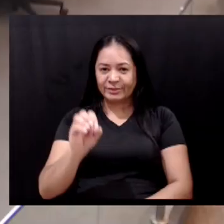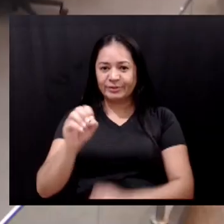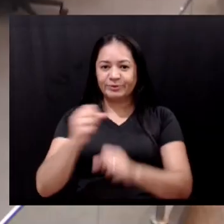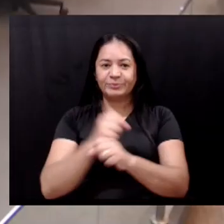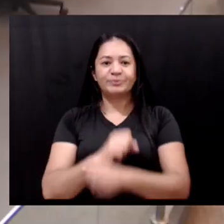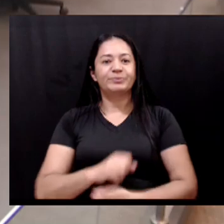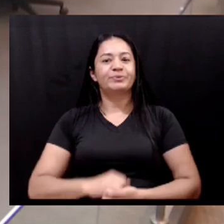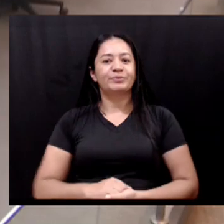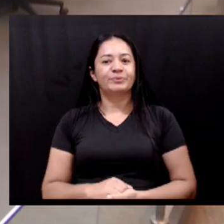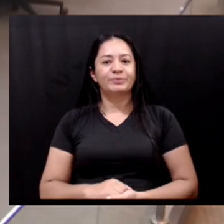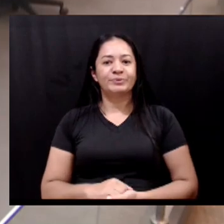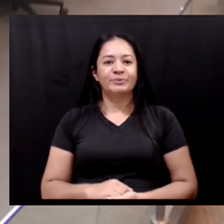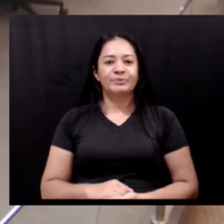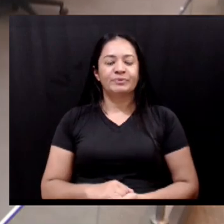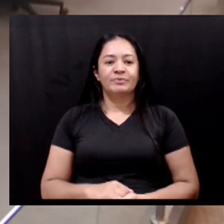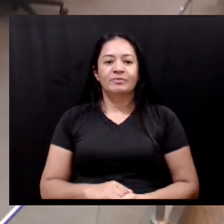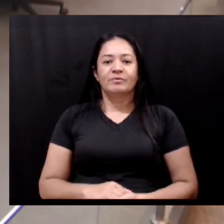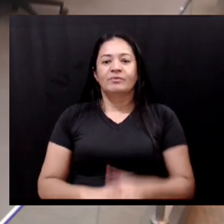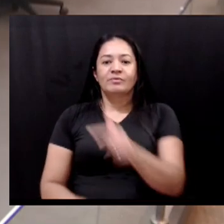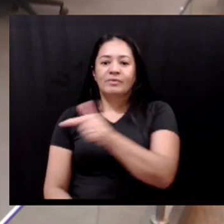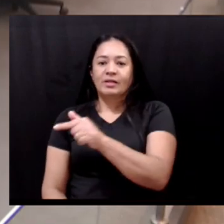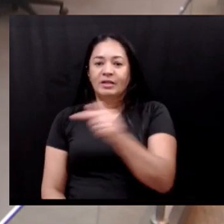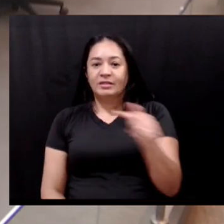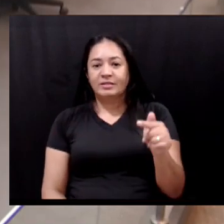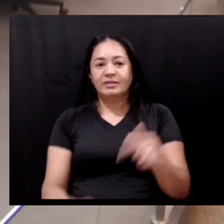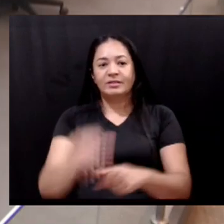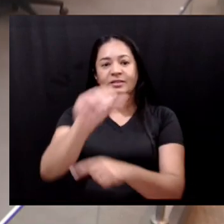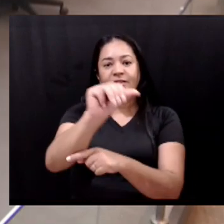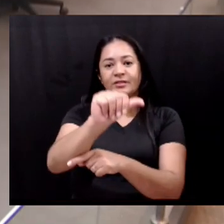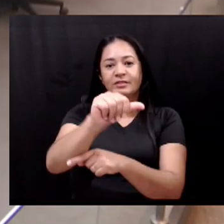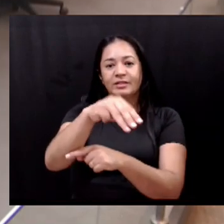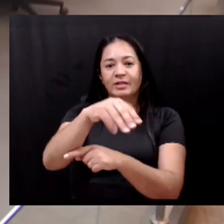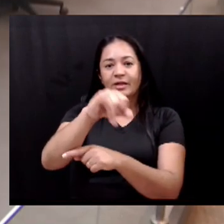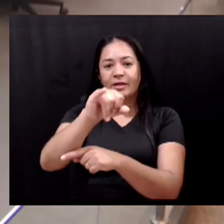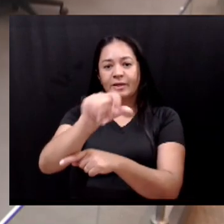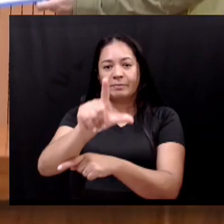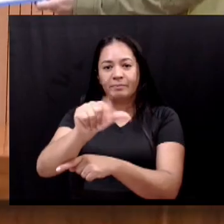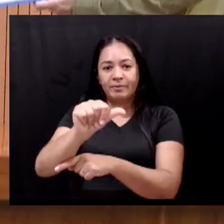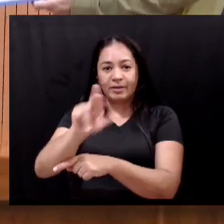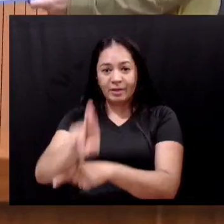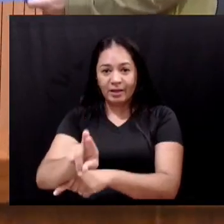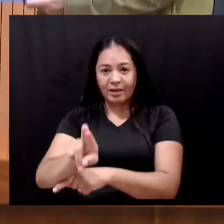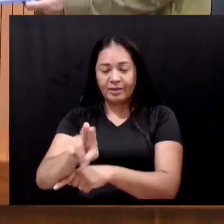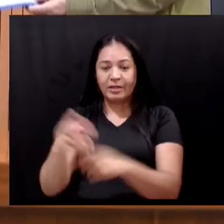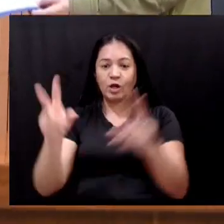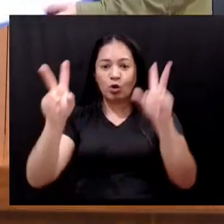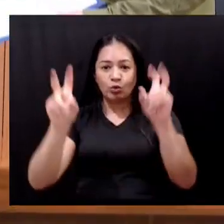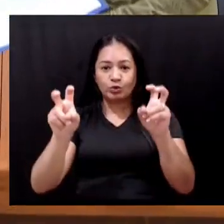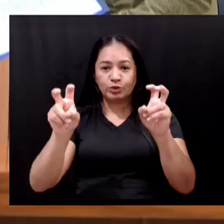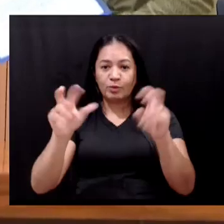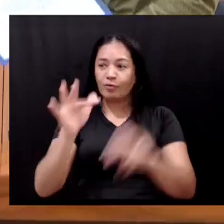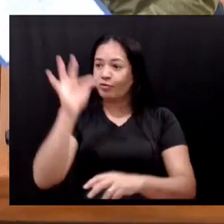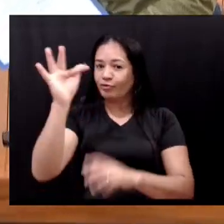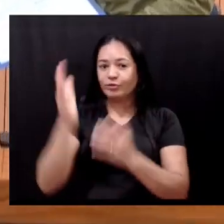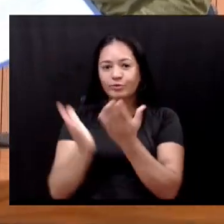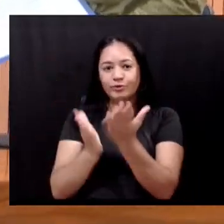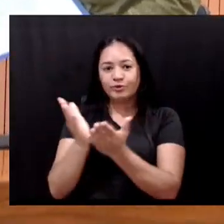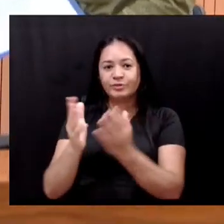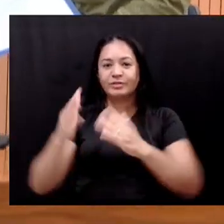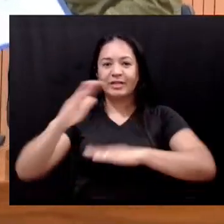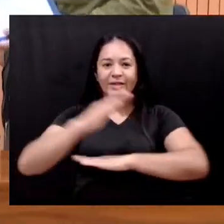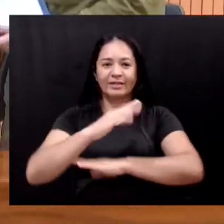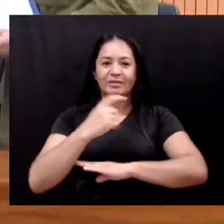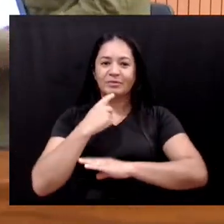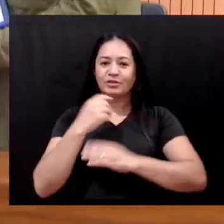Na semana Amilar Alves, que neste ano tem o tema Preservar um Futuro, a Câmara de Campinas entregou no último